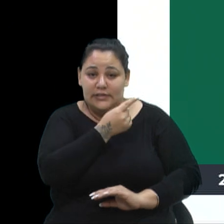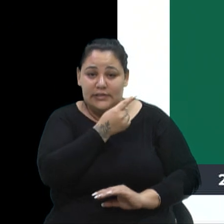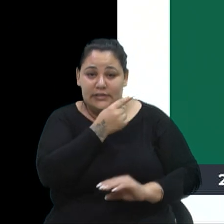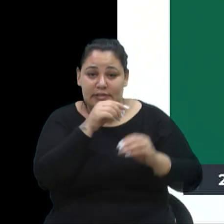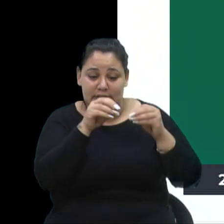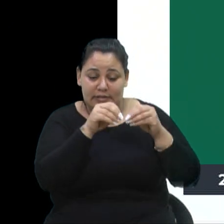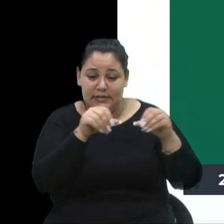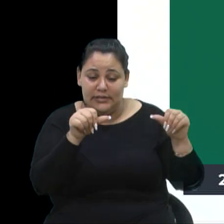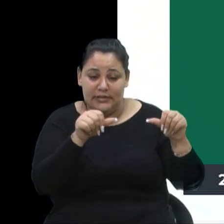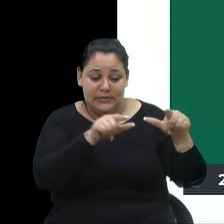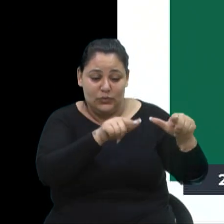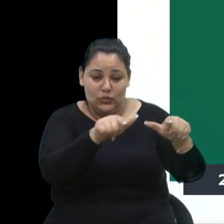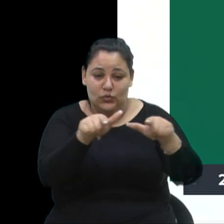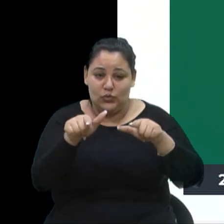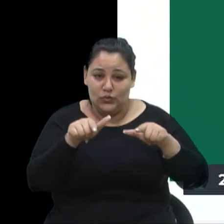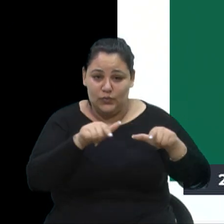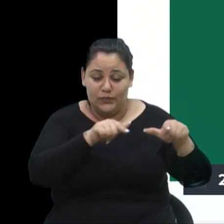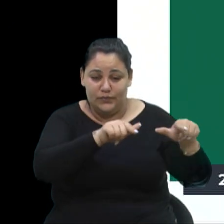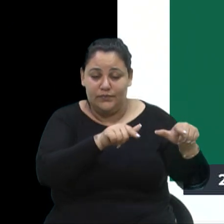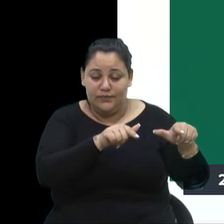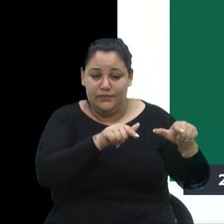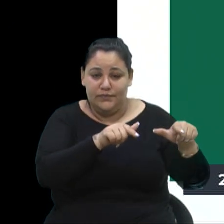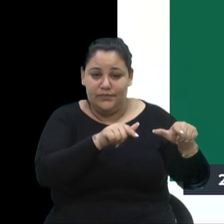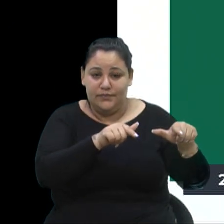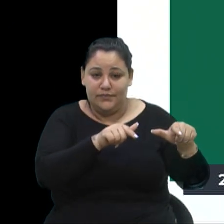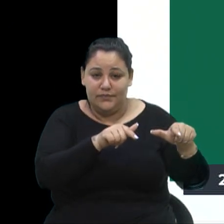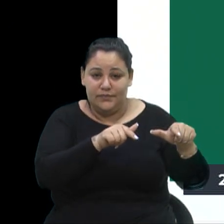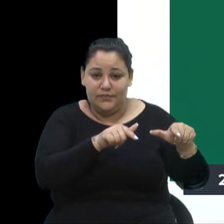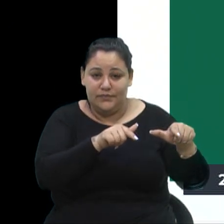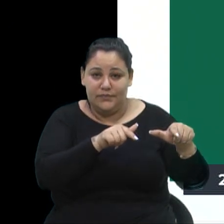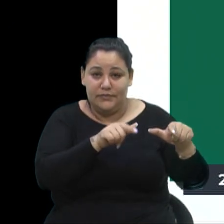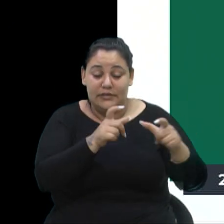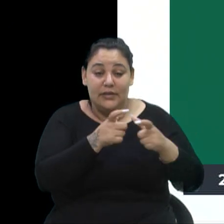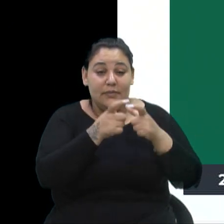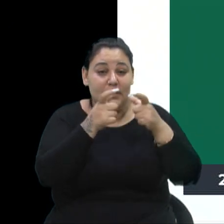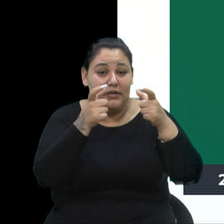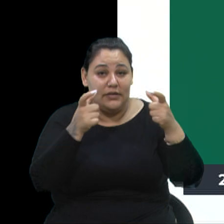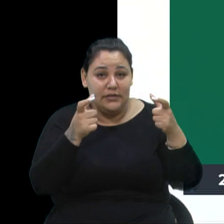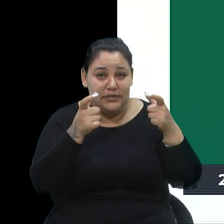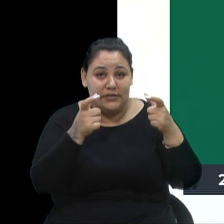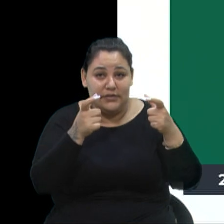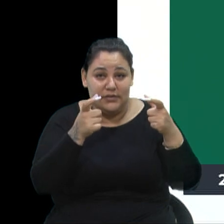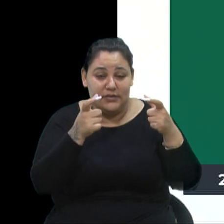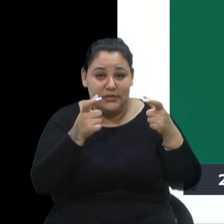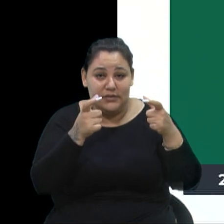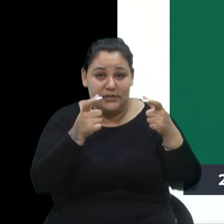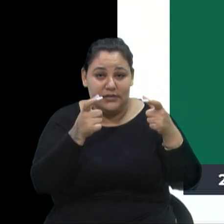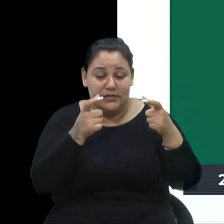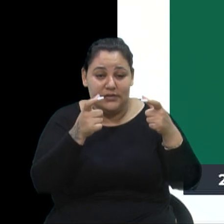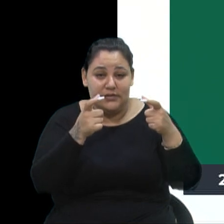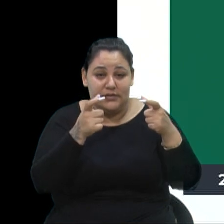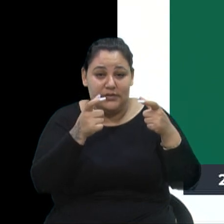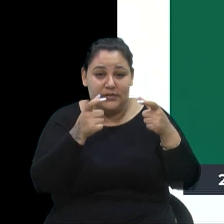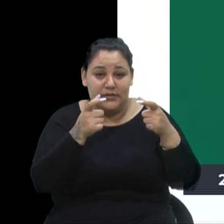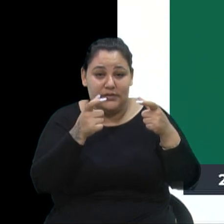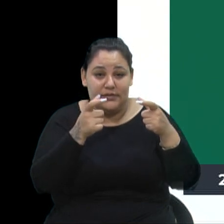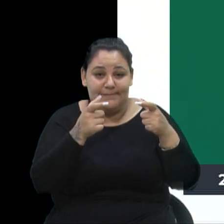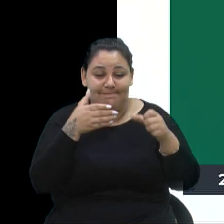Renato, essas terras, a maior parte delas está sob invasão